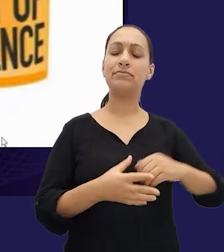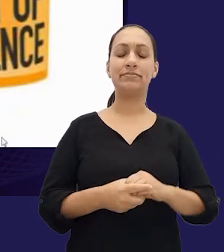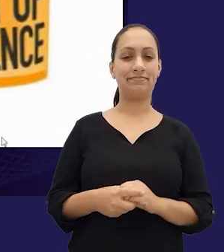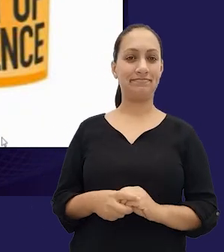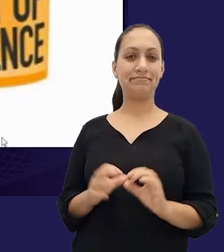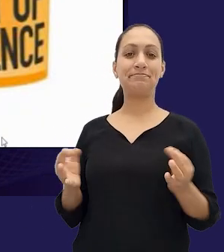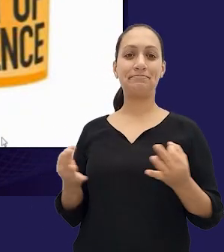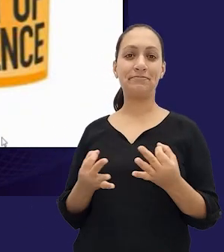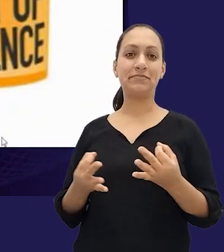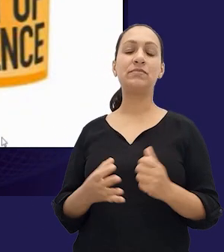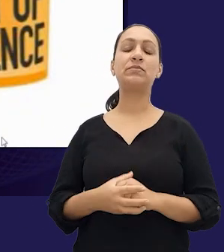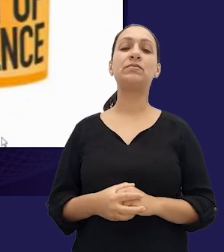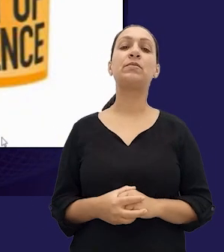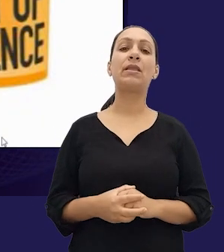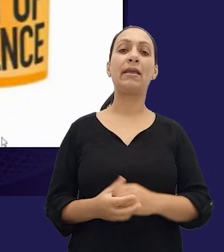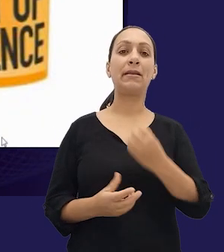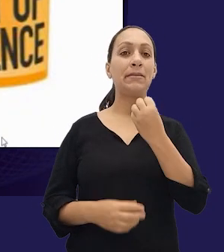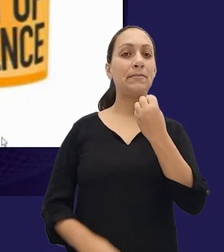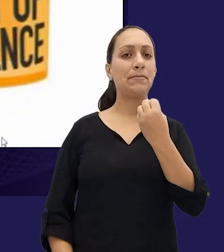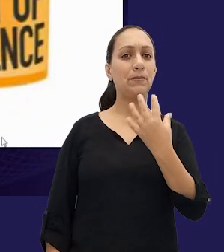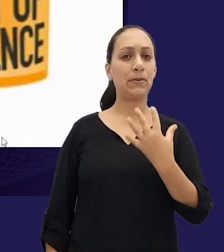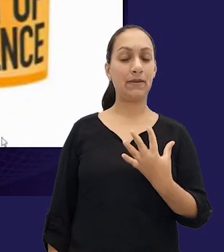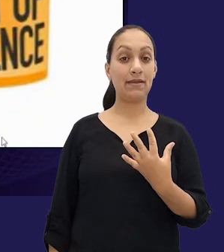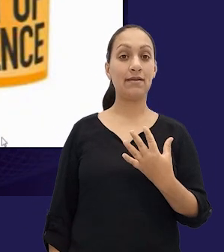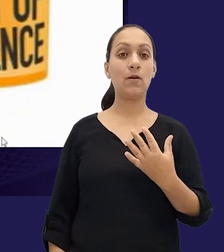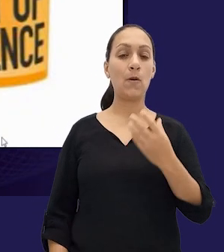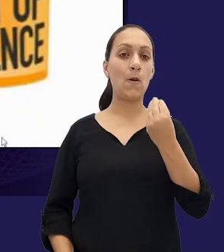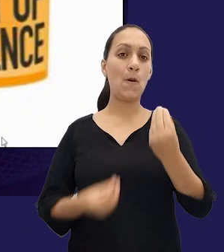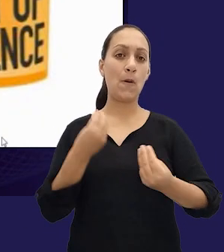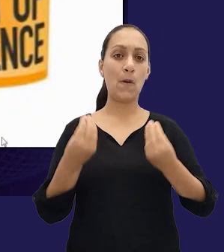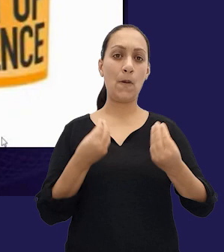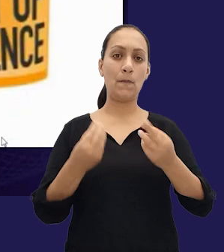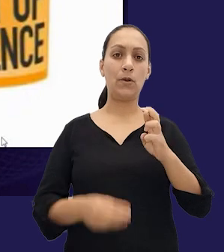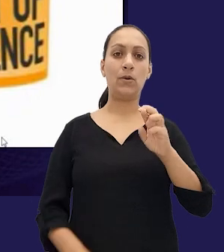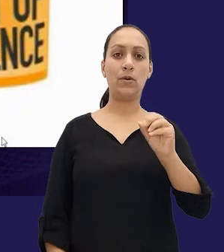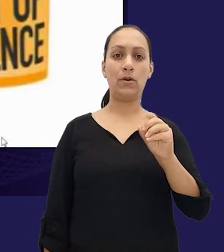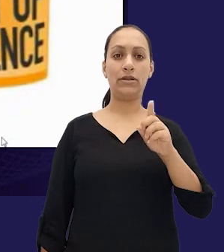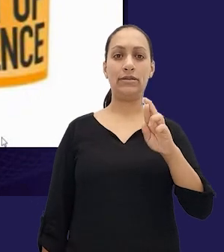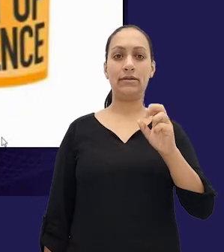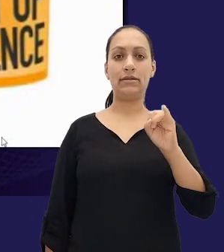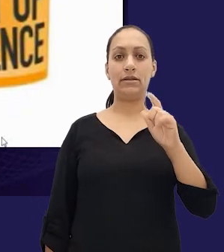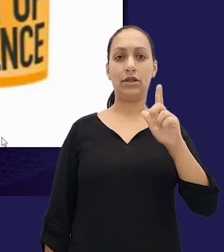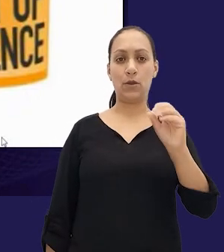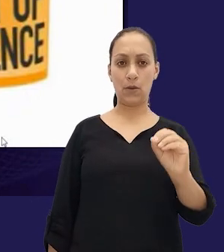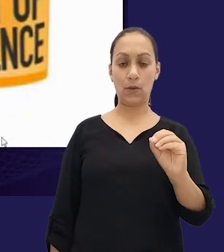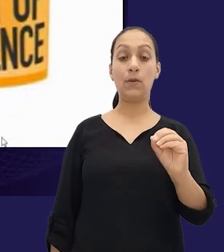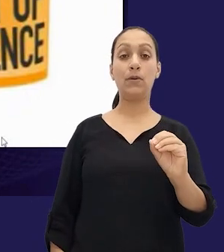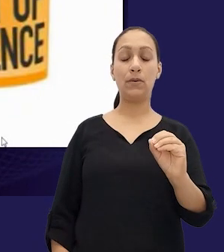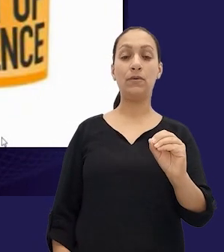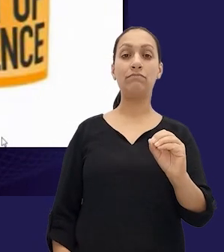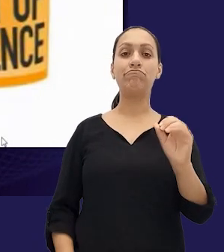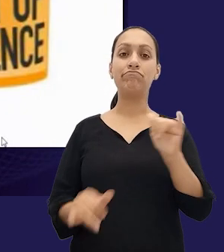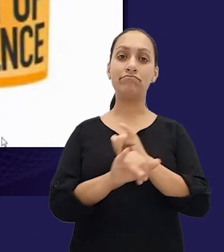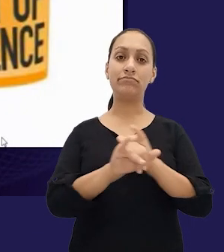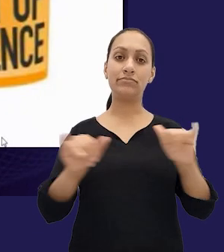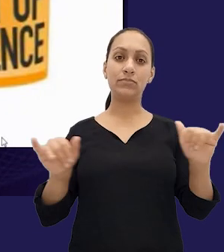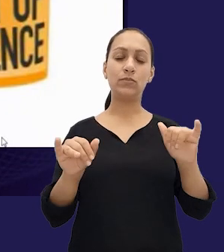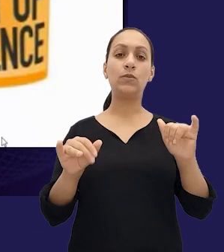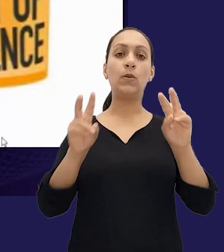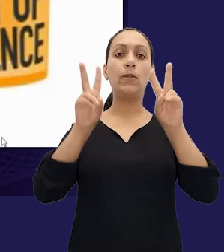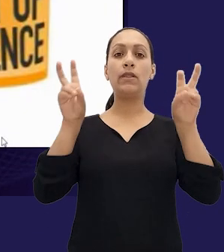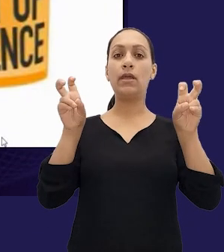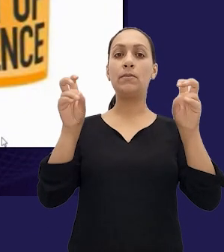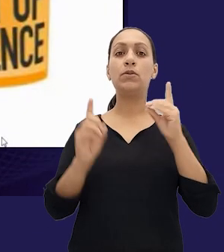Perfeito. Muito bem, gente. Então, como o Rodrigo acabou de anunciar, né, o tema desse encontro de